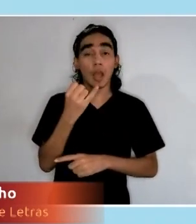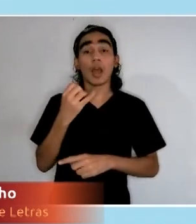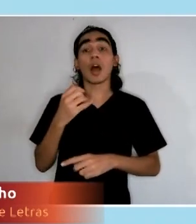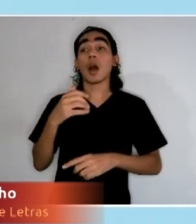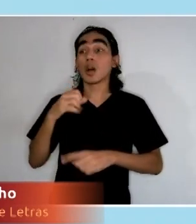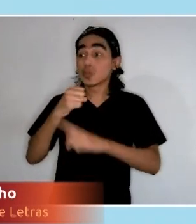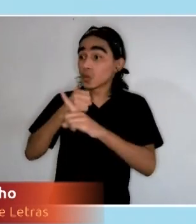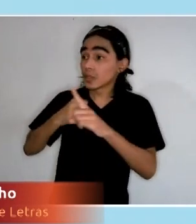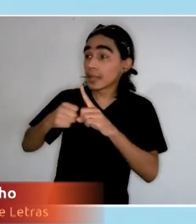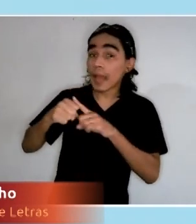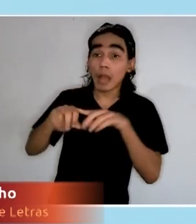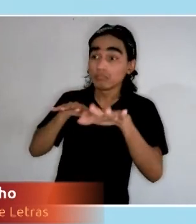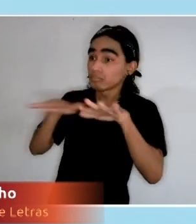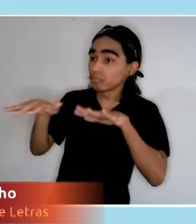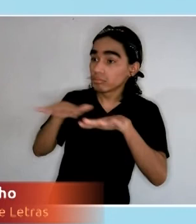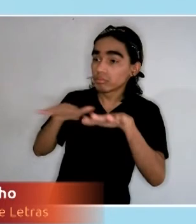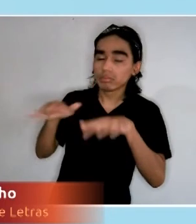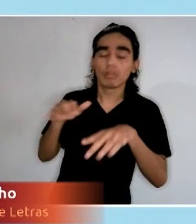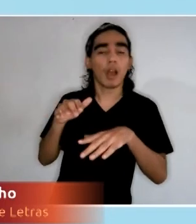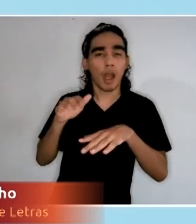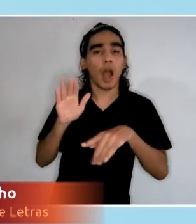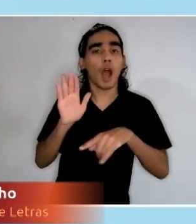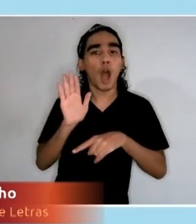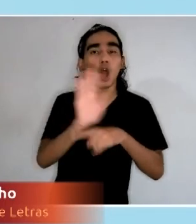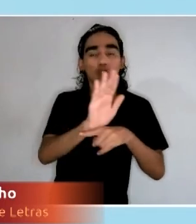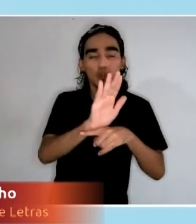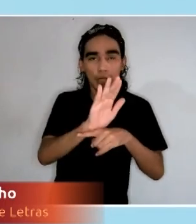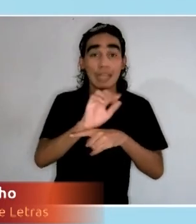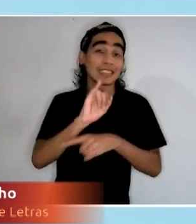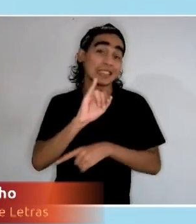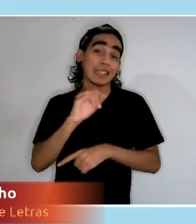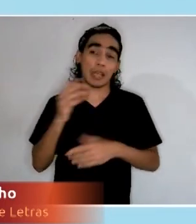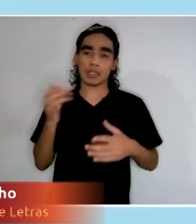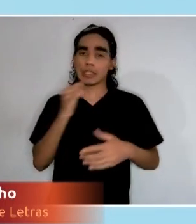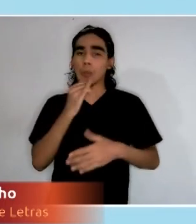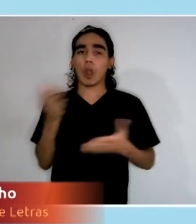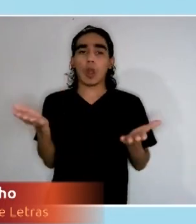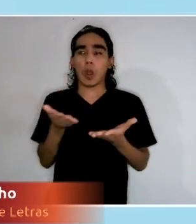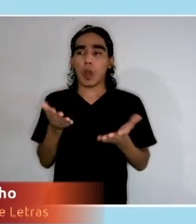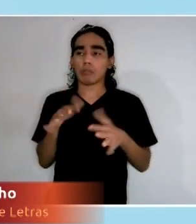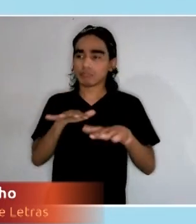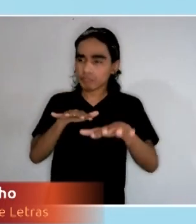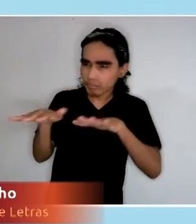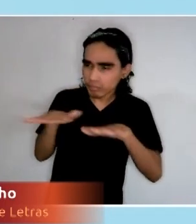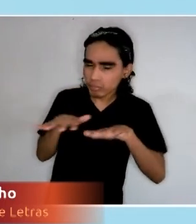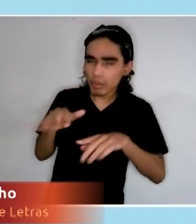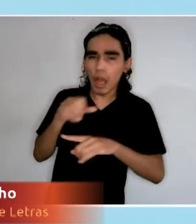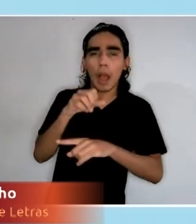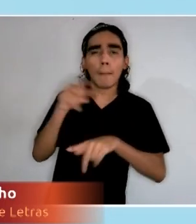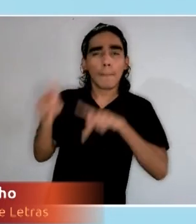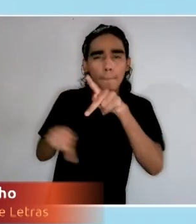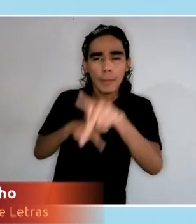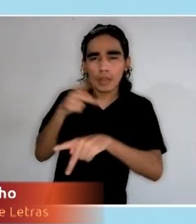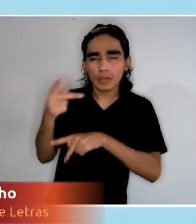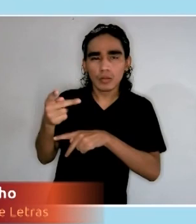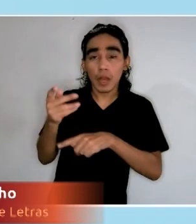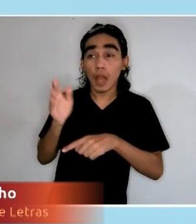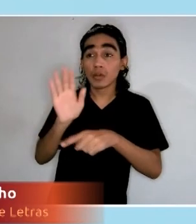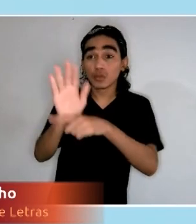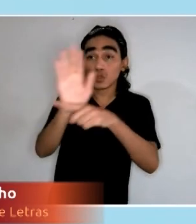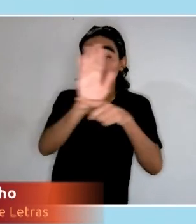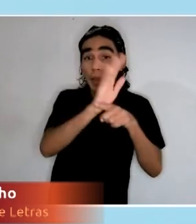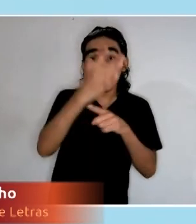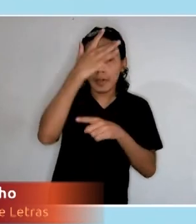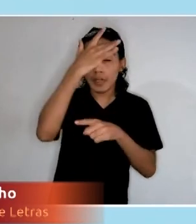exemplo, agora, se não tivesse tido a mobilização da sociedade para contribuir para a alimentação das pessoas nas